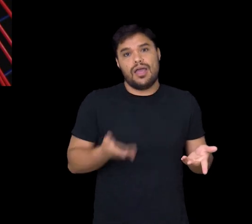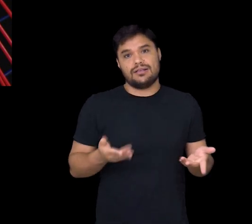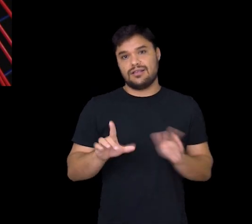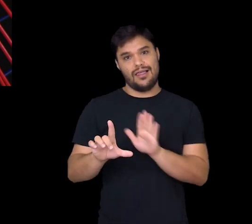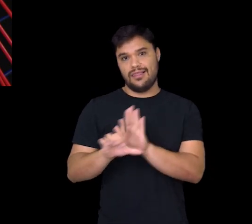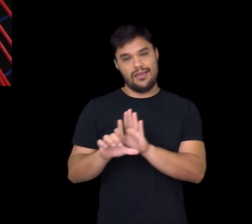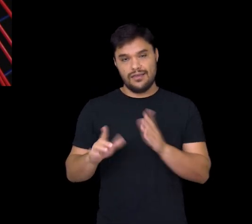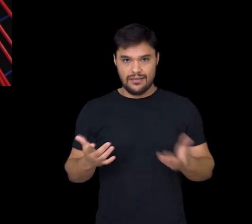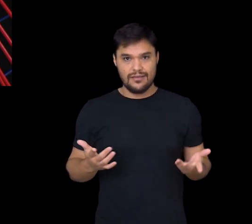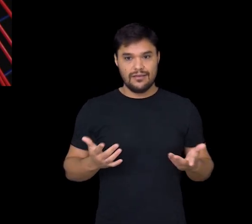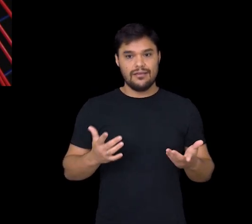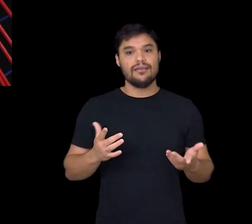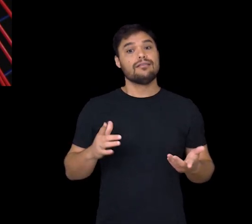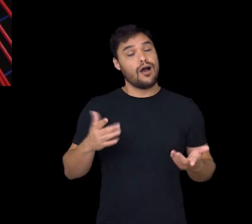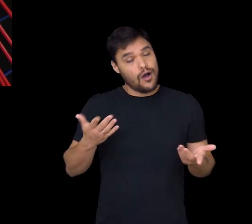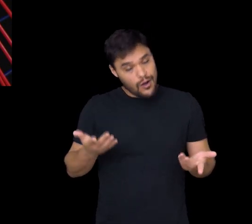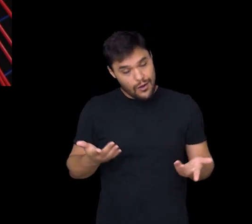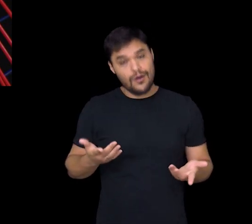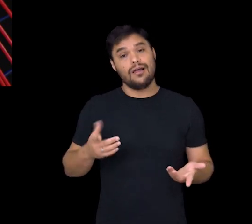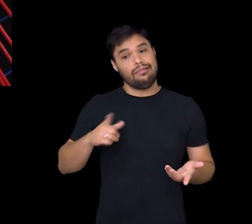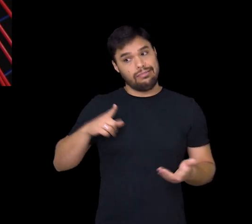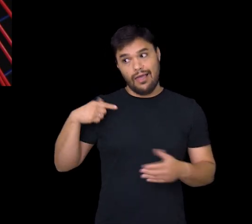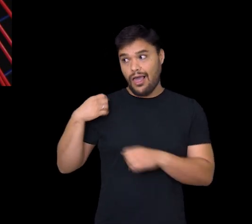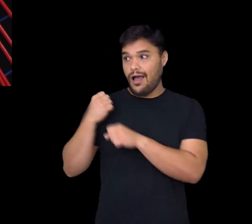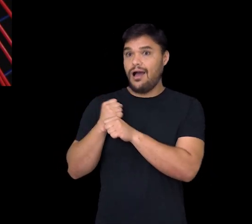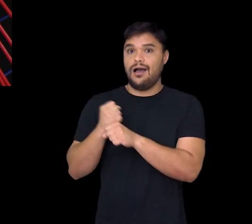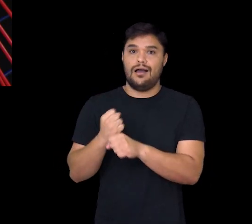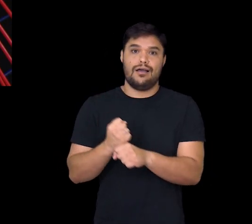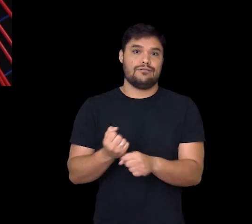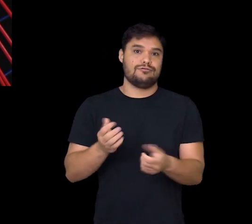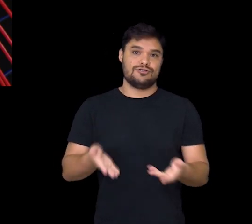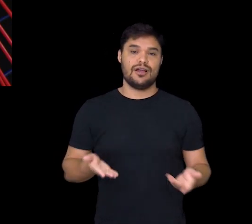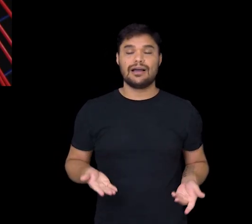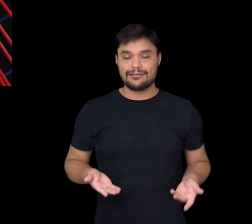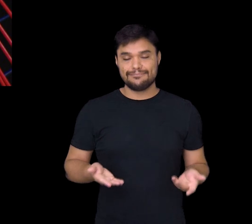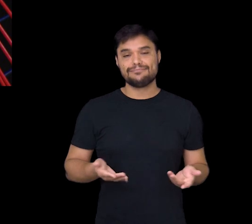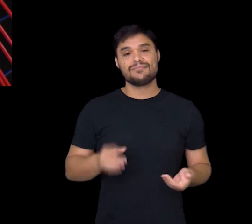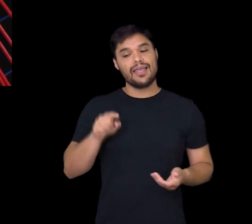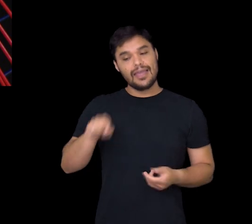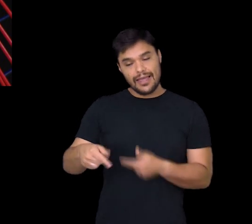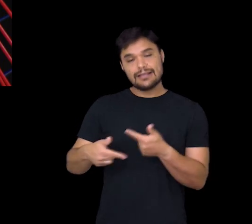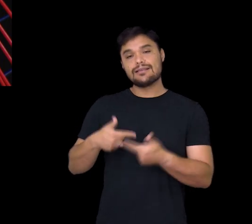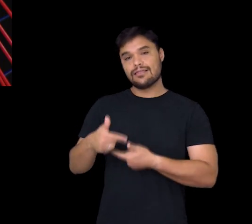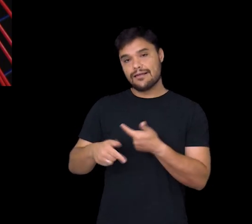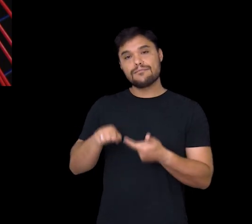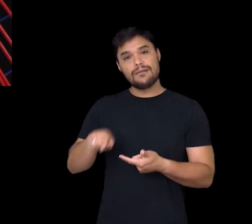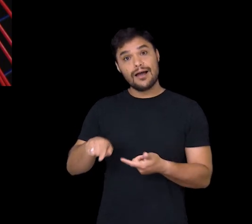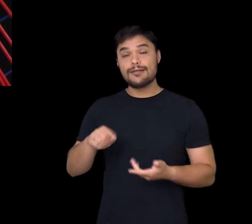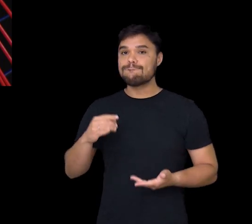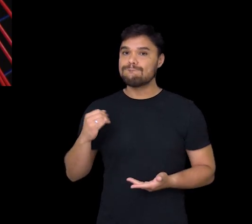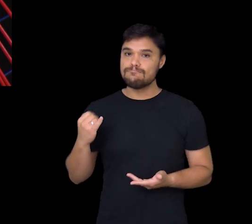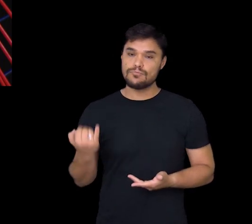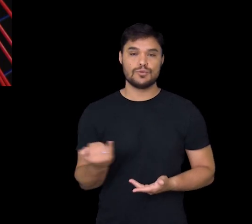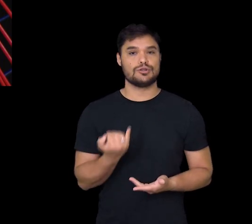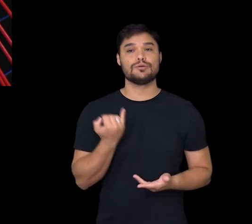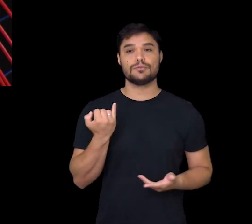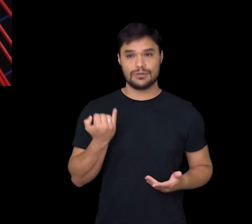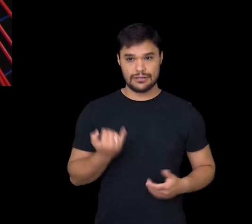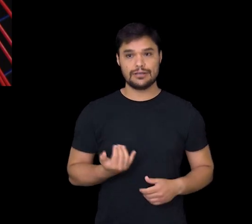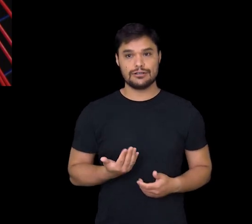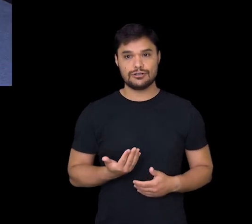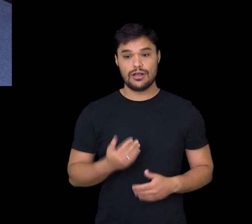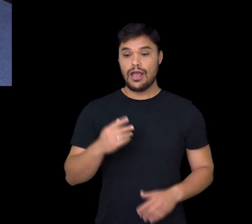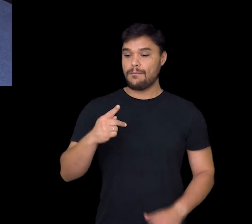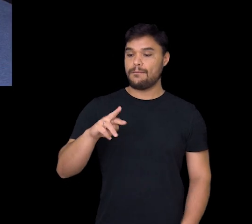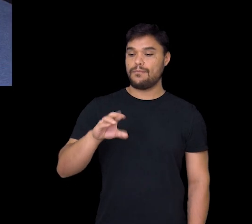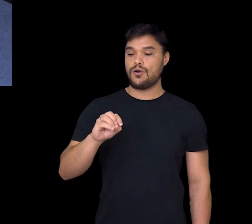população conhecia, depois de todos esses anos. Quase então, esse trabalho, ele é fundamental